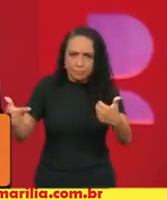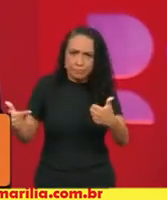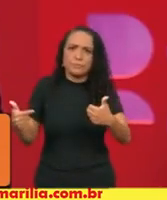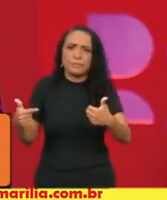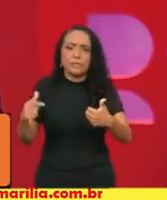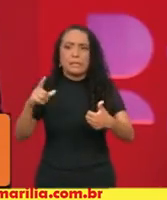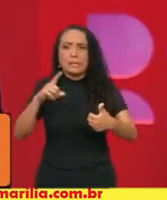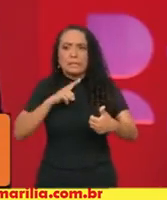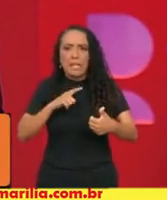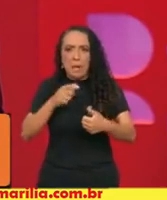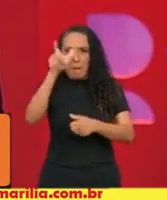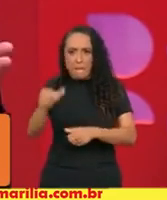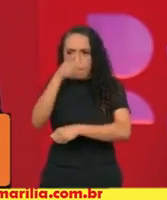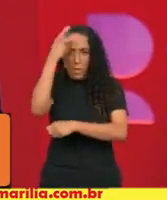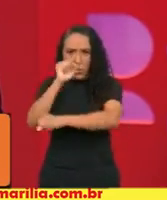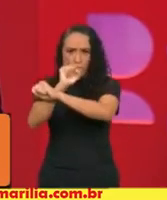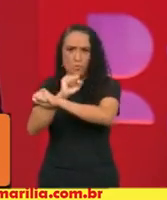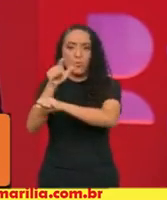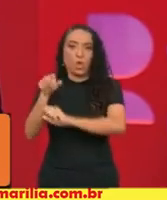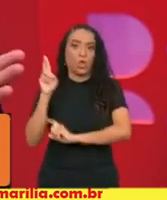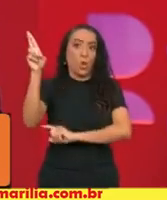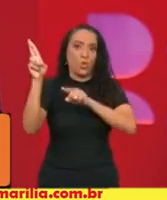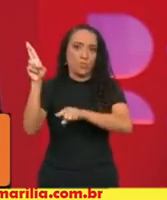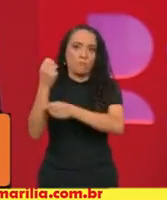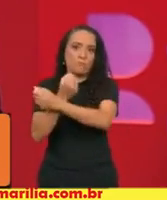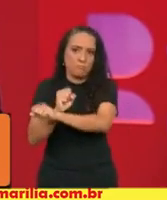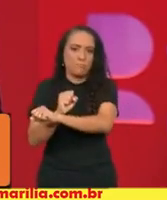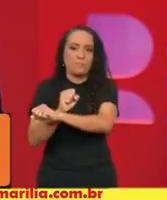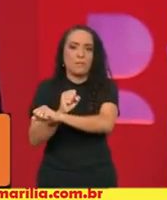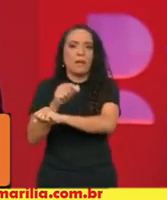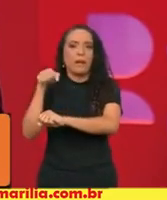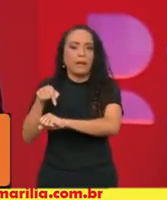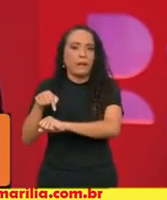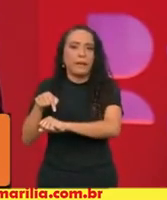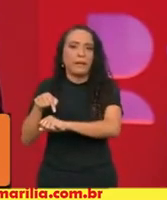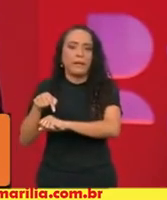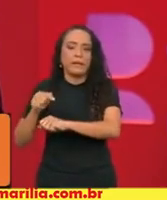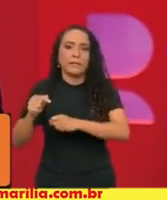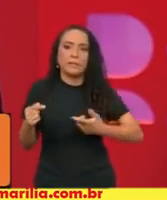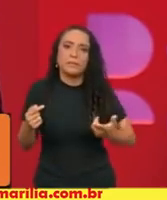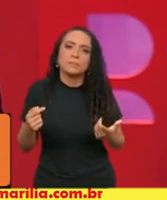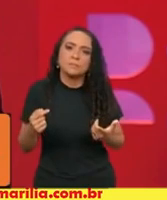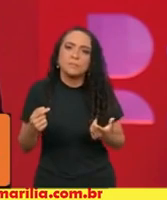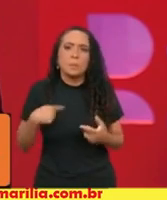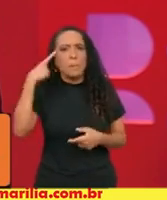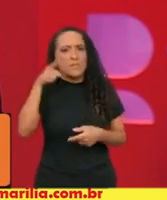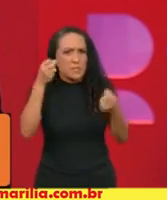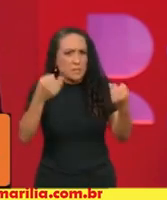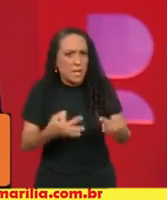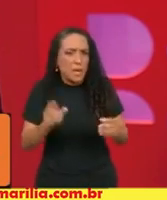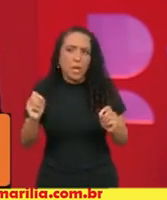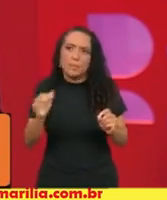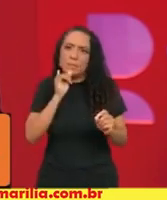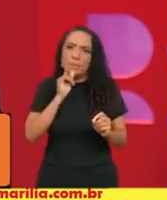deter uma propriedade, uma casa, era inclusive... E eu imagino que você vai abordar isso, era